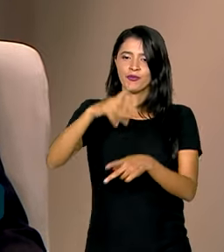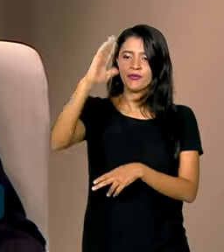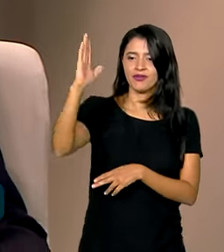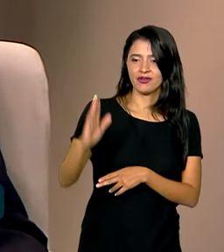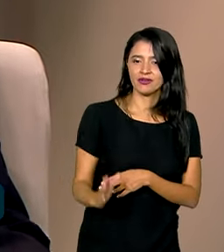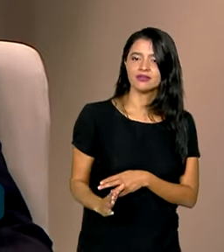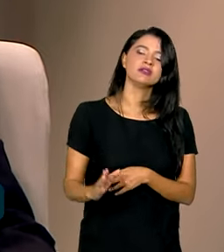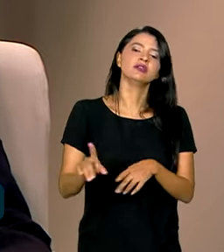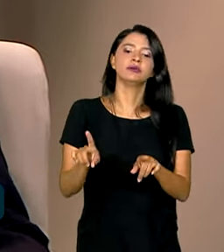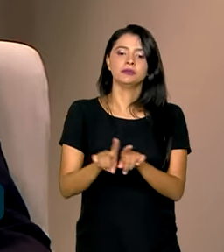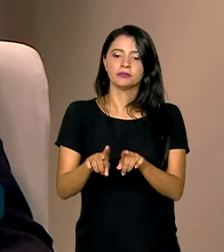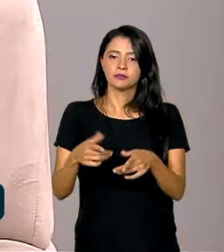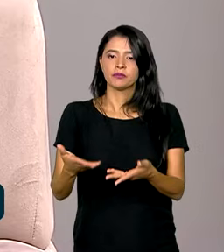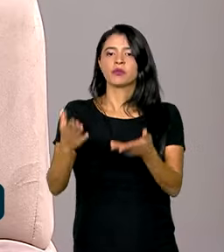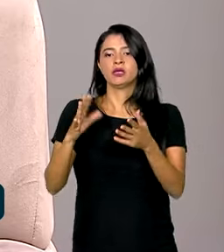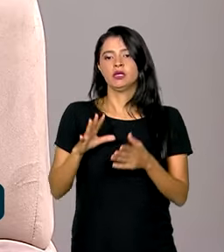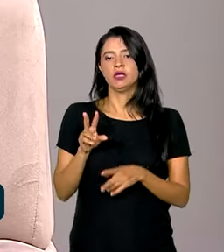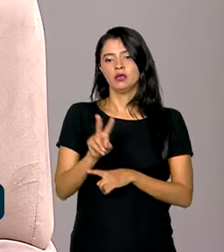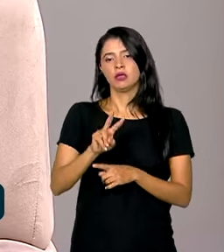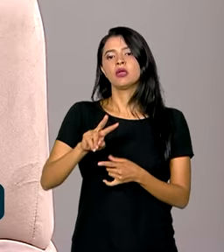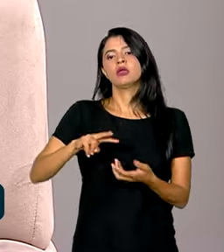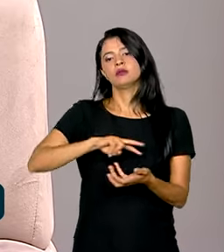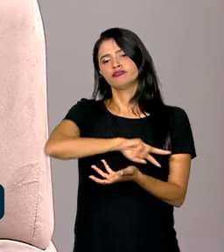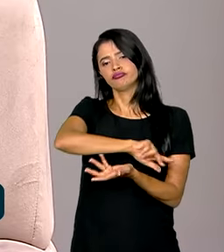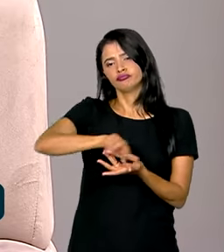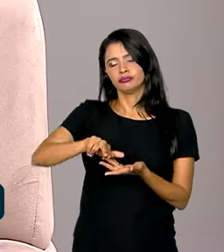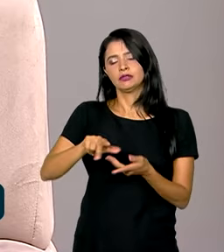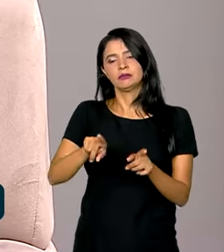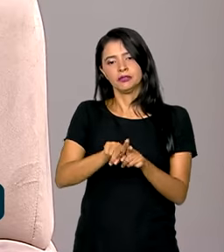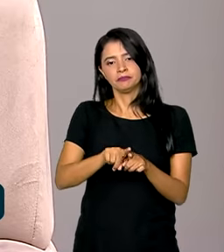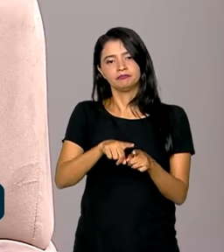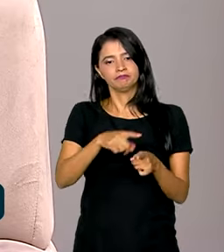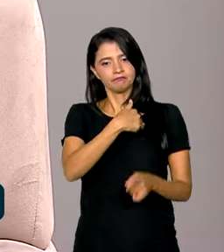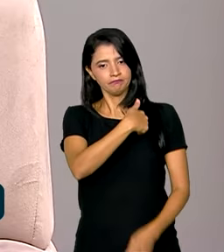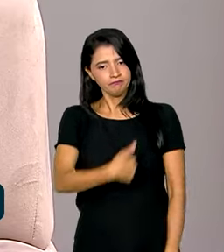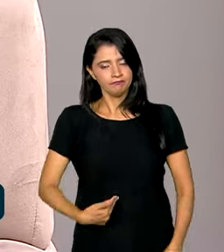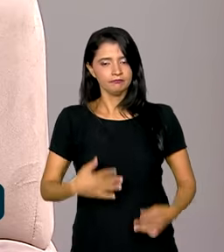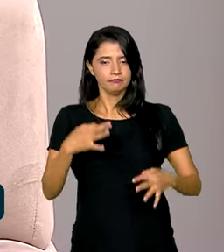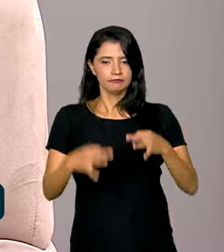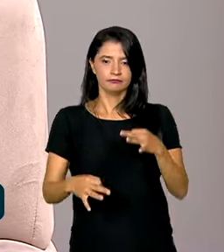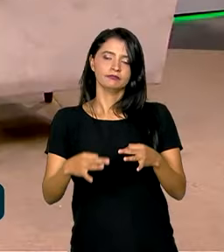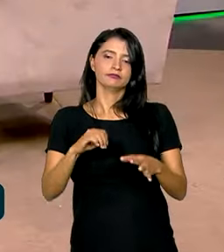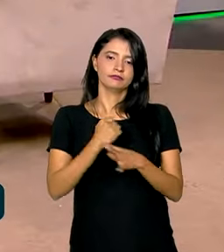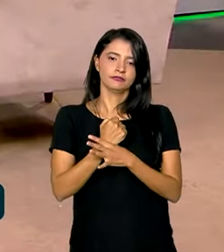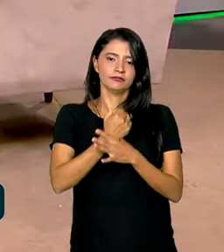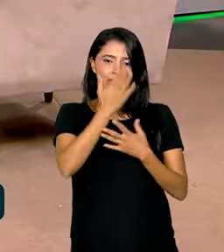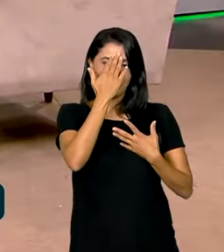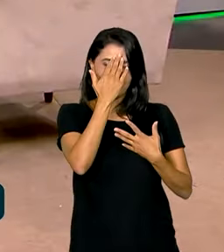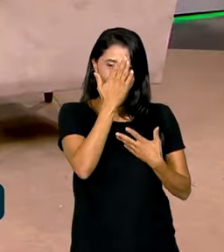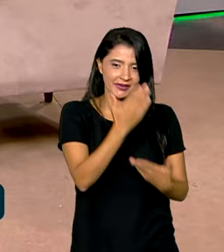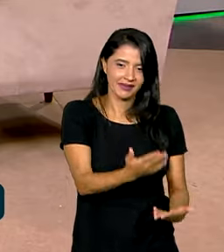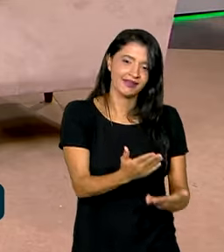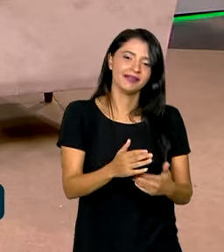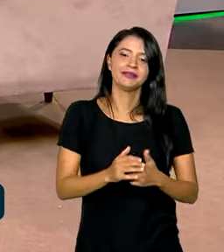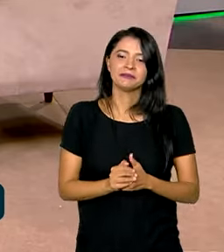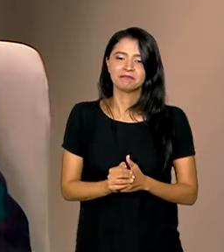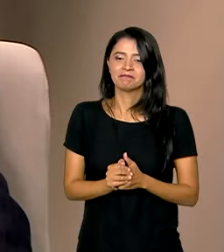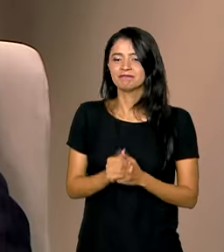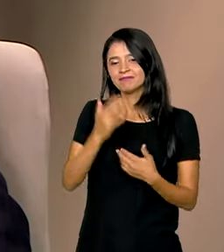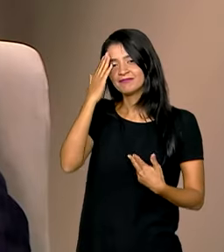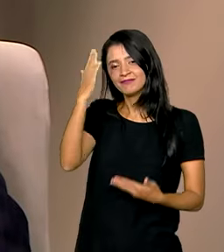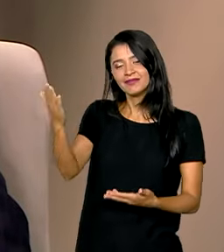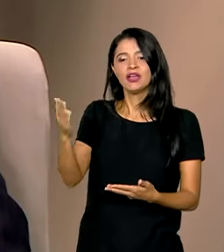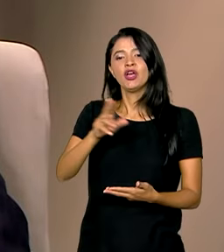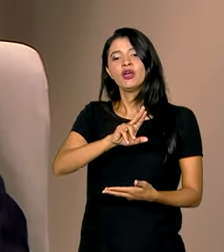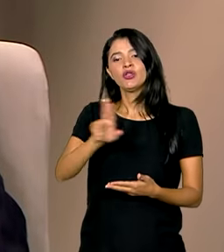ecossistêmico e ambiental para a humanidade. Com certeza. Ministro da Justiça e Segurança Pública, Flávio Dino, muitíssimo obrigado pela sua entrevista. Eu que agradeço. Que nosso Senhor